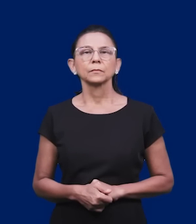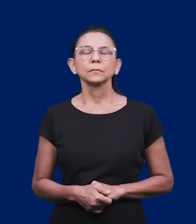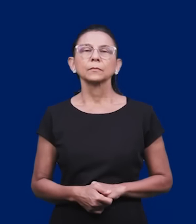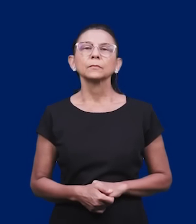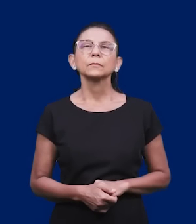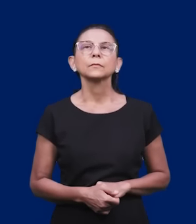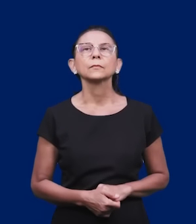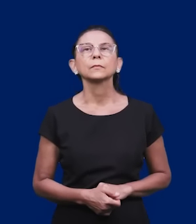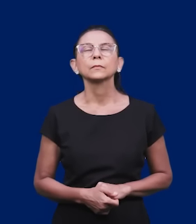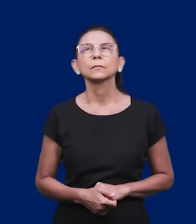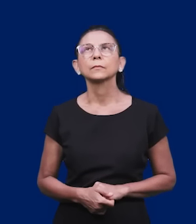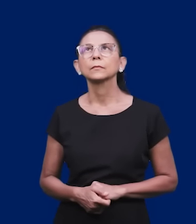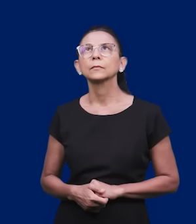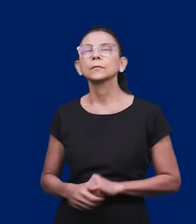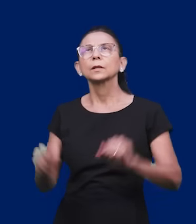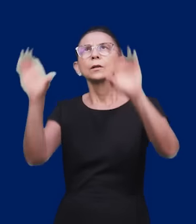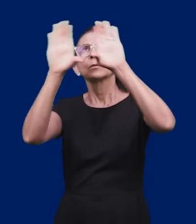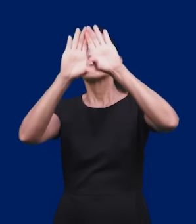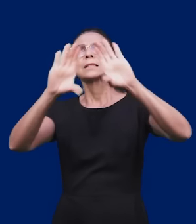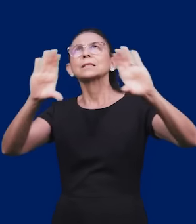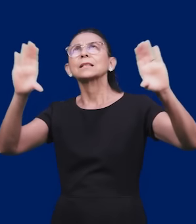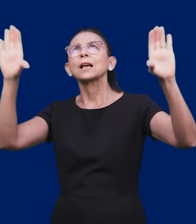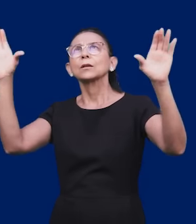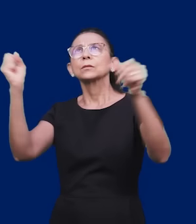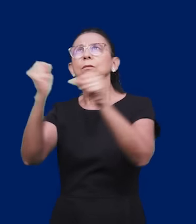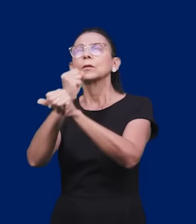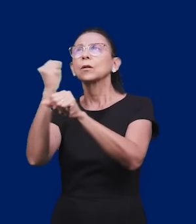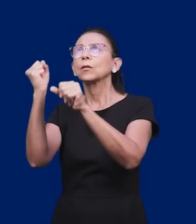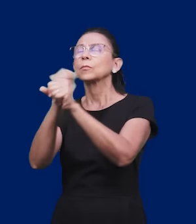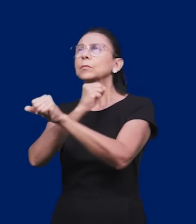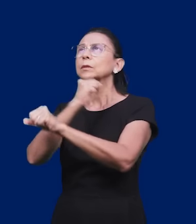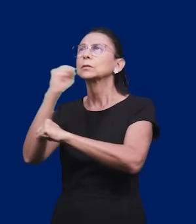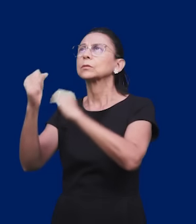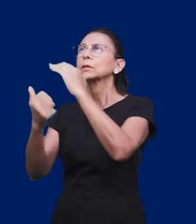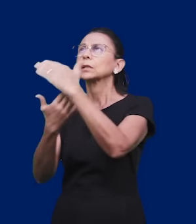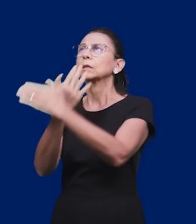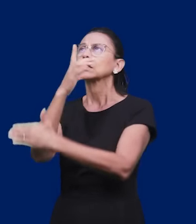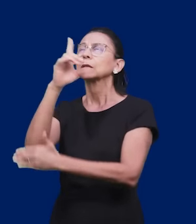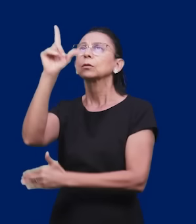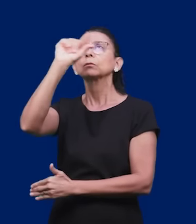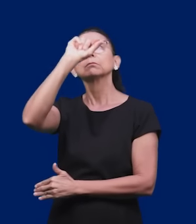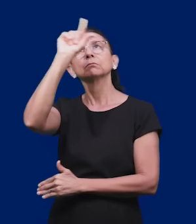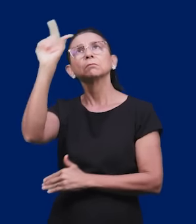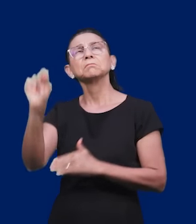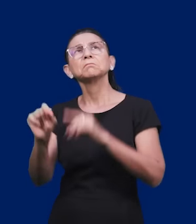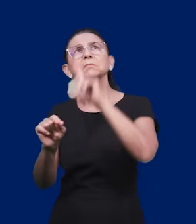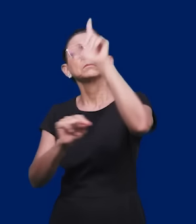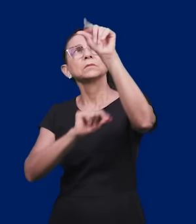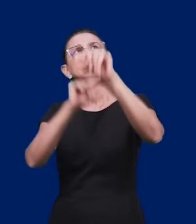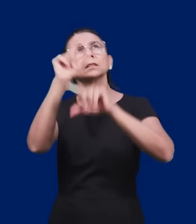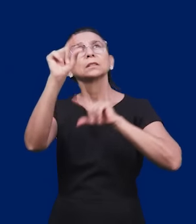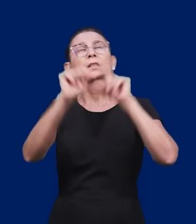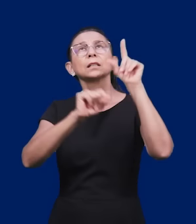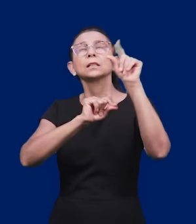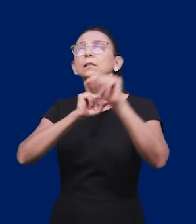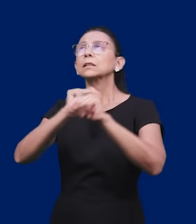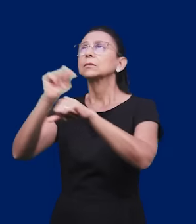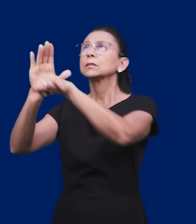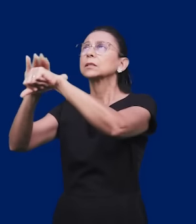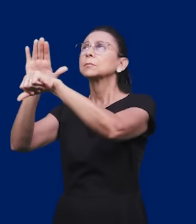Diz assim: quando vejo os teus céus, obra dos teus dedos, a lua e estrelas que tu